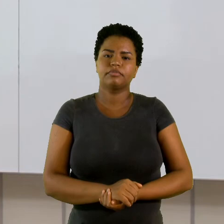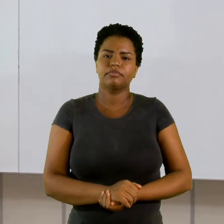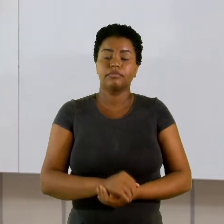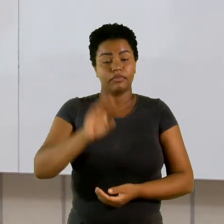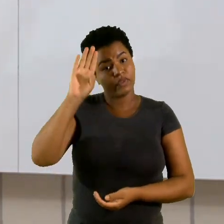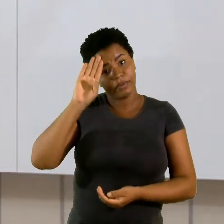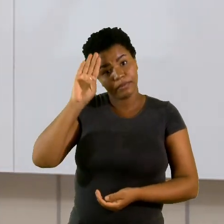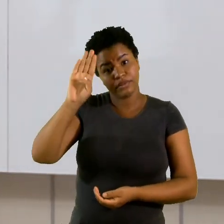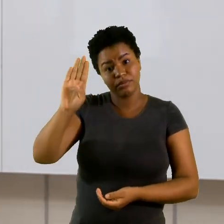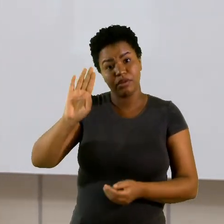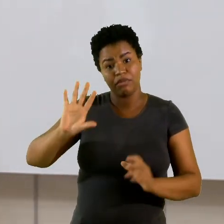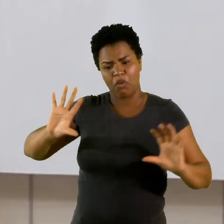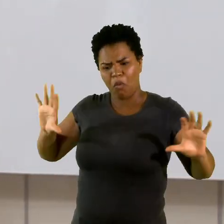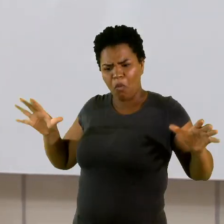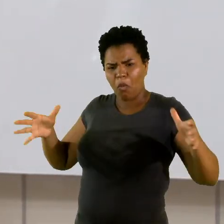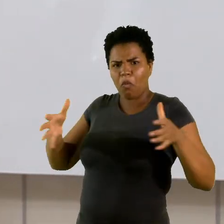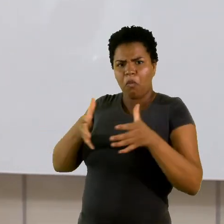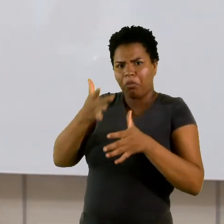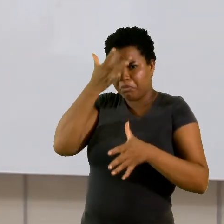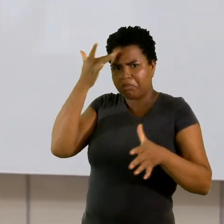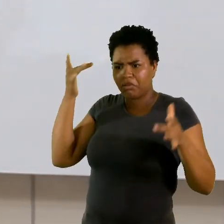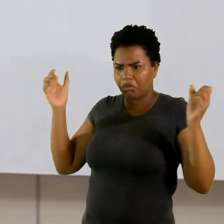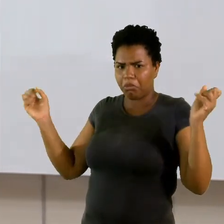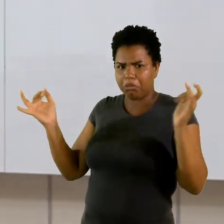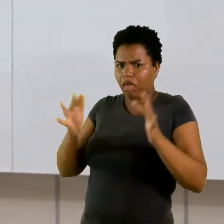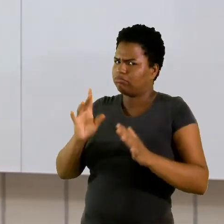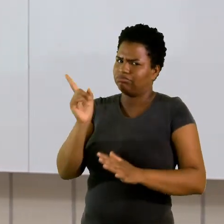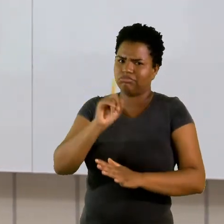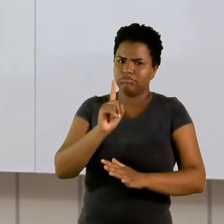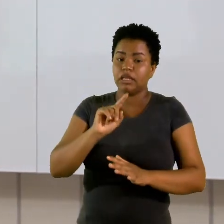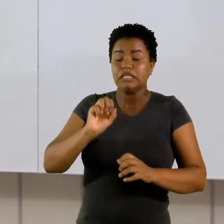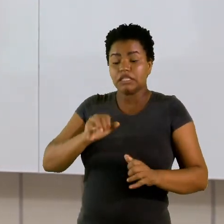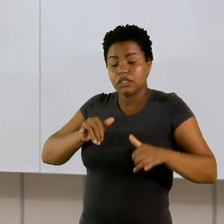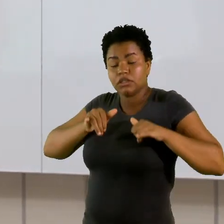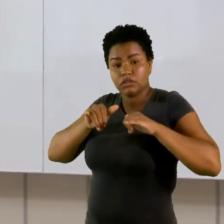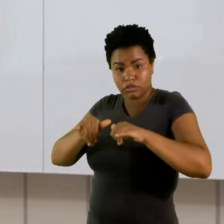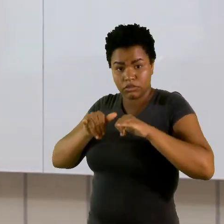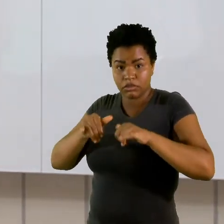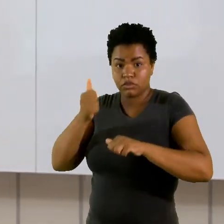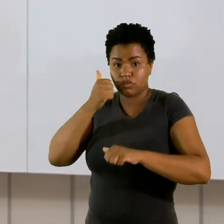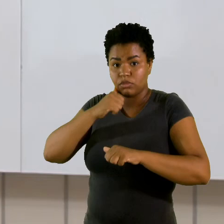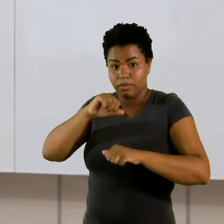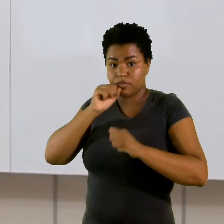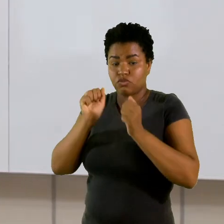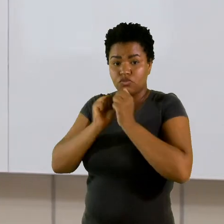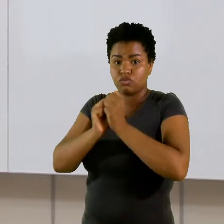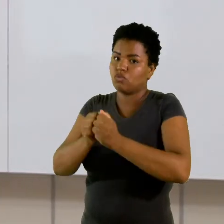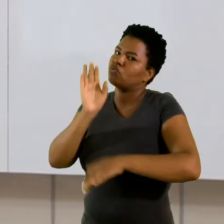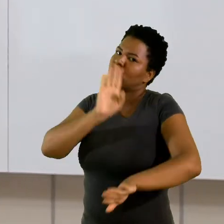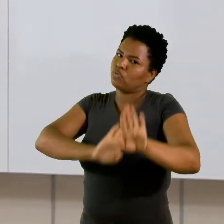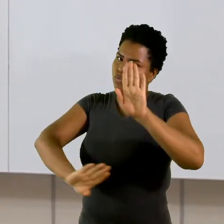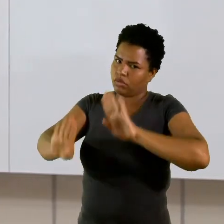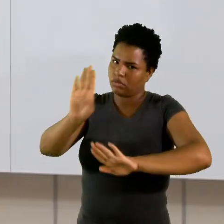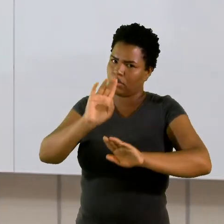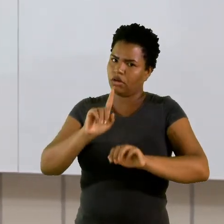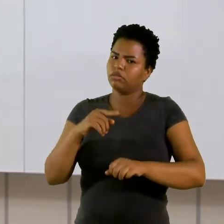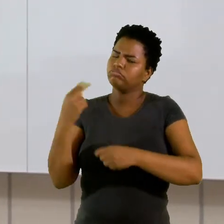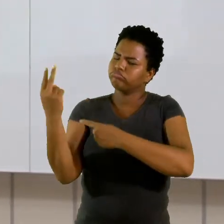Principalmente onde há aglomerações, onde vocês forem com a mamãe no supermercado, muito cuidado, vamos nos proteger.